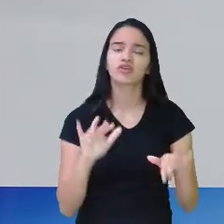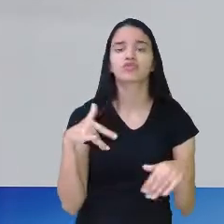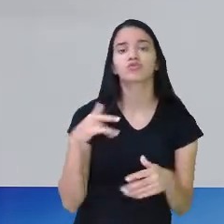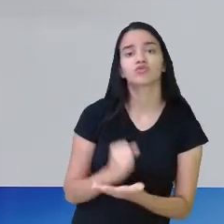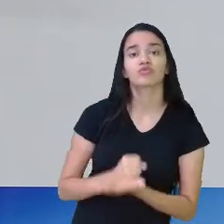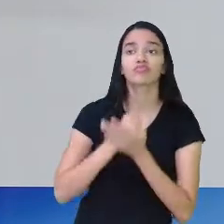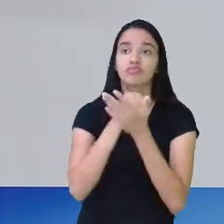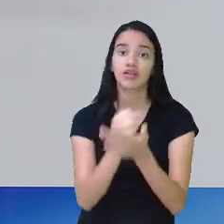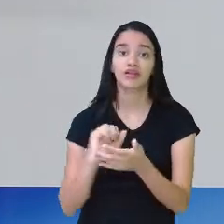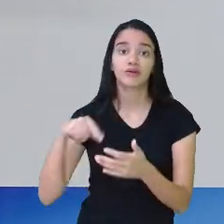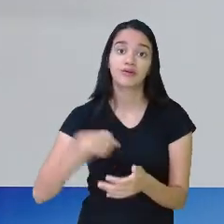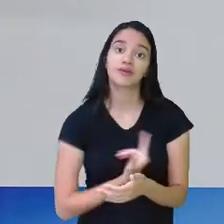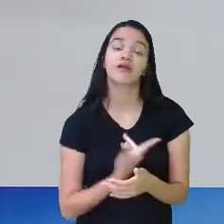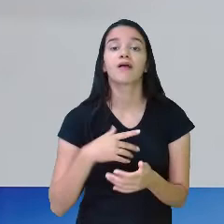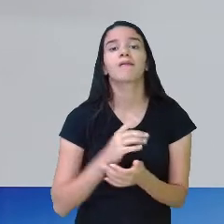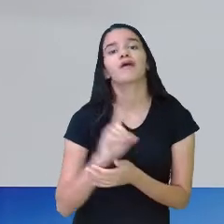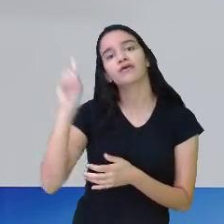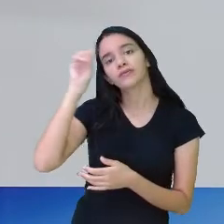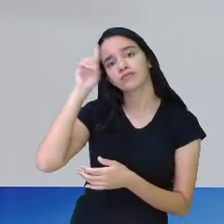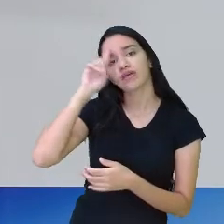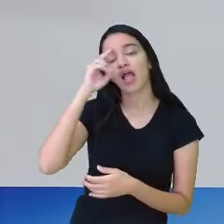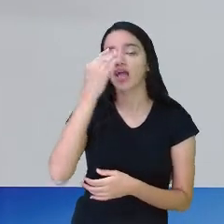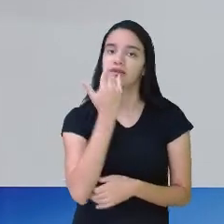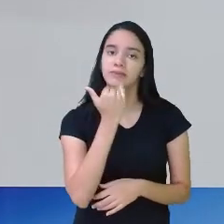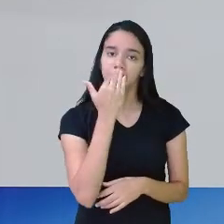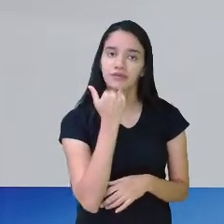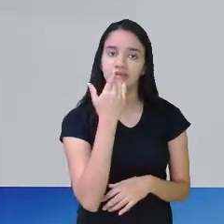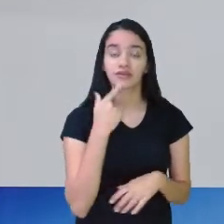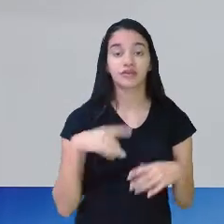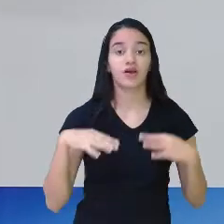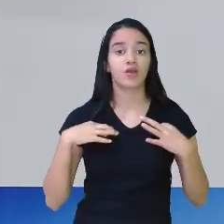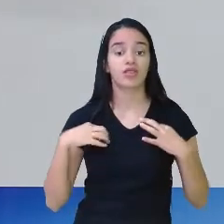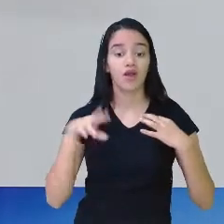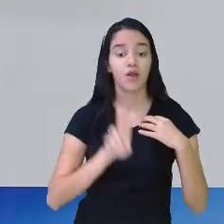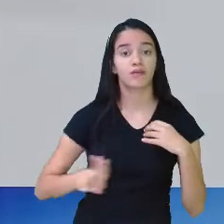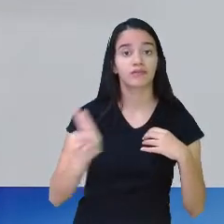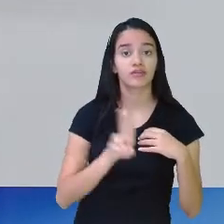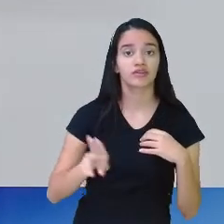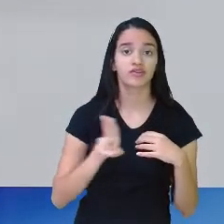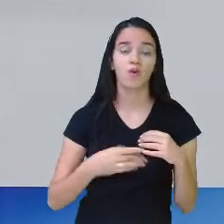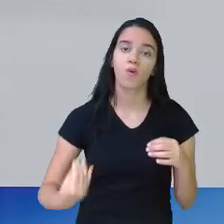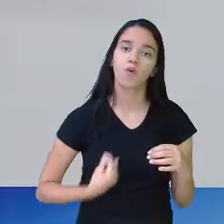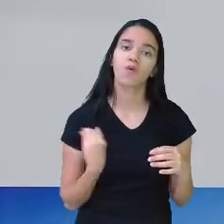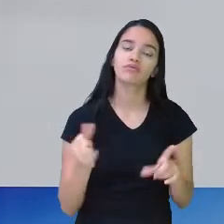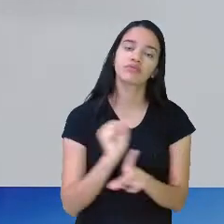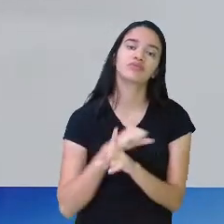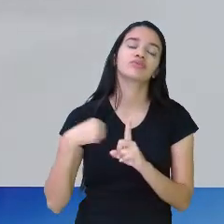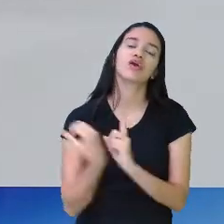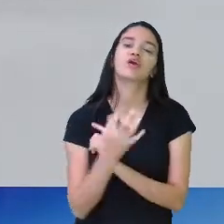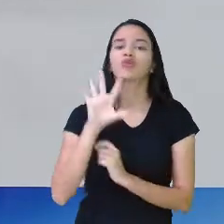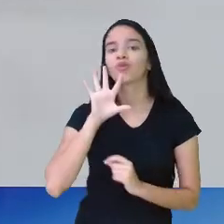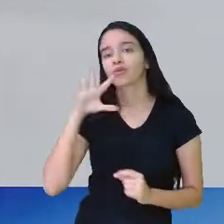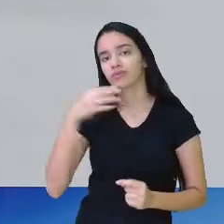o quê? Nos nossos hábitos diários, na nossa alimentação, na vestimenta, convívio social, no